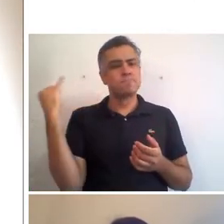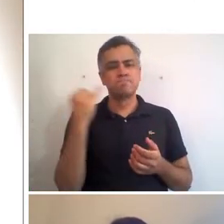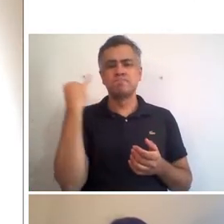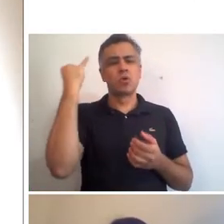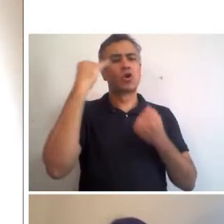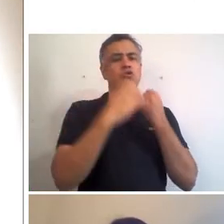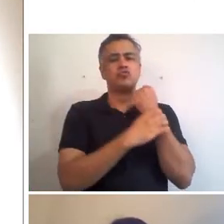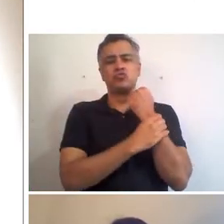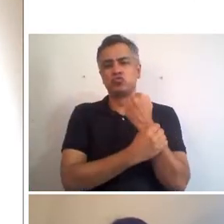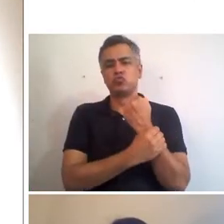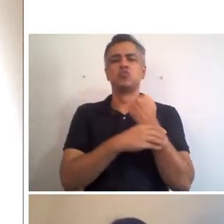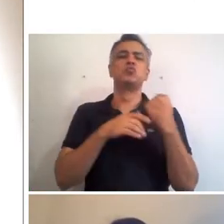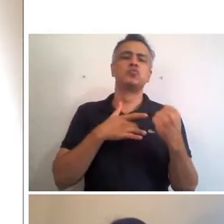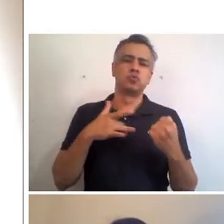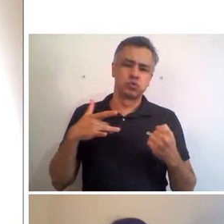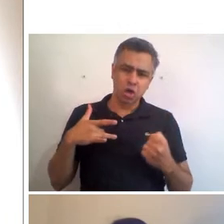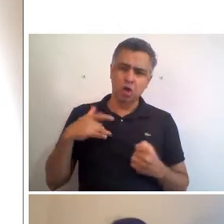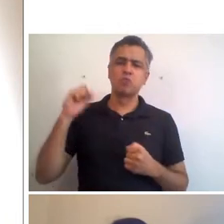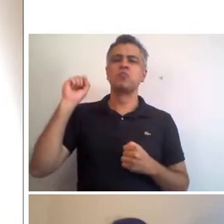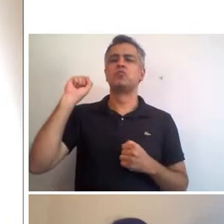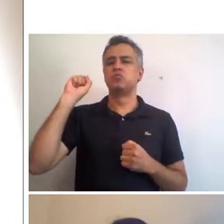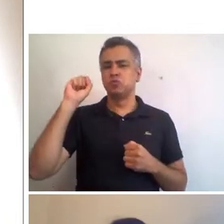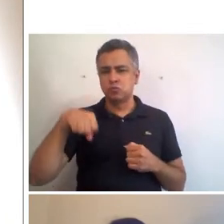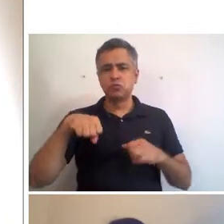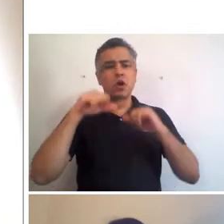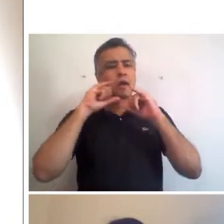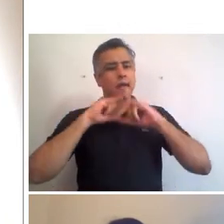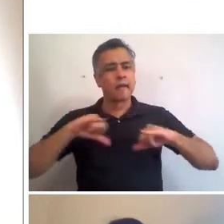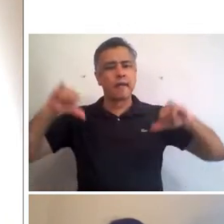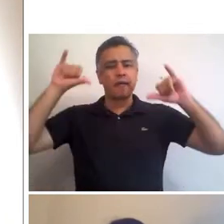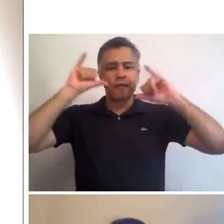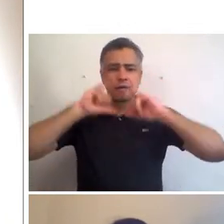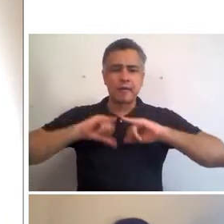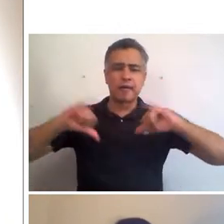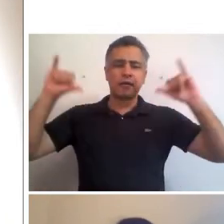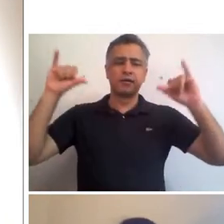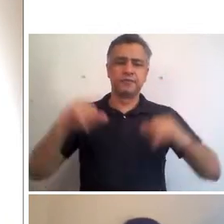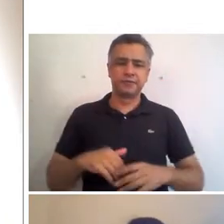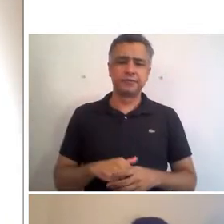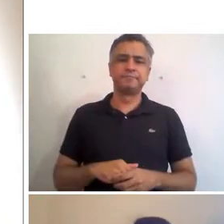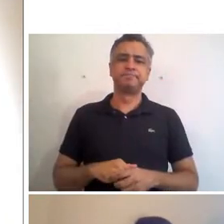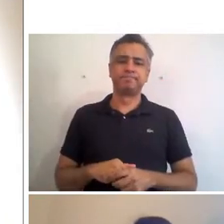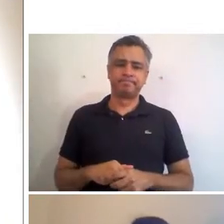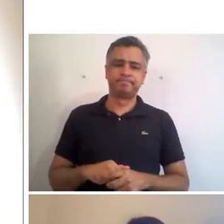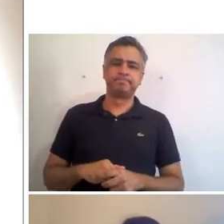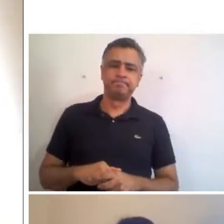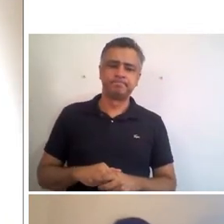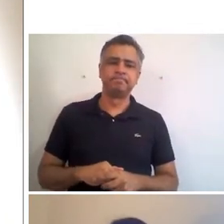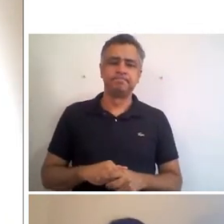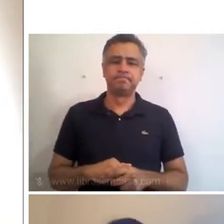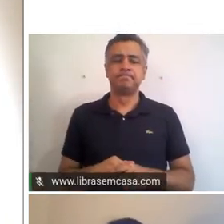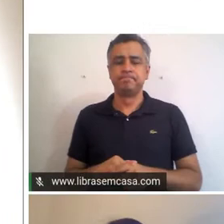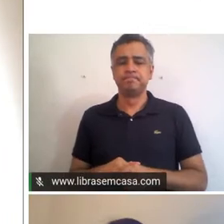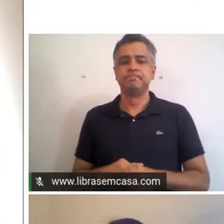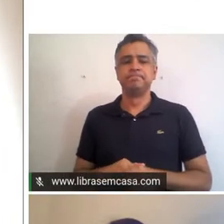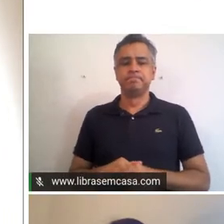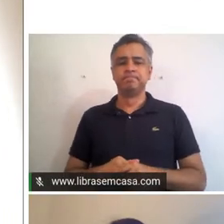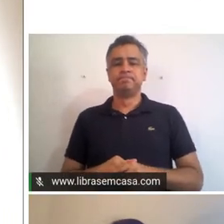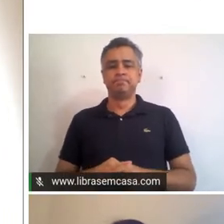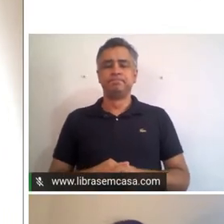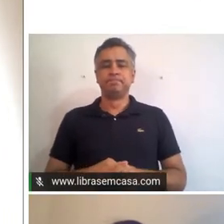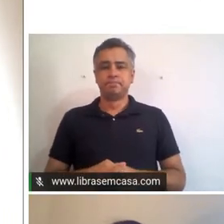vista sanitário. Enfim, há uma lógica que se sobrepõe